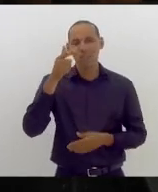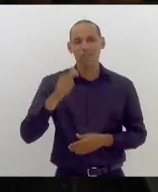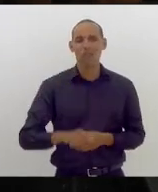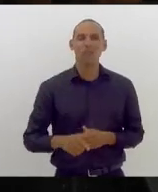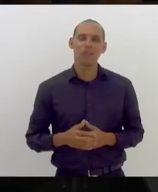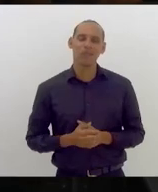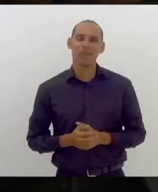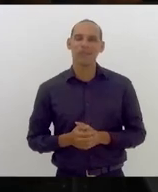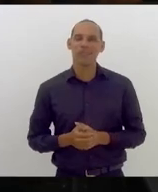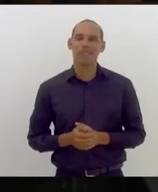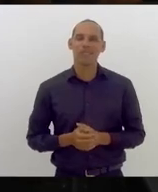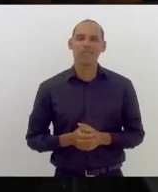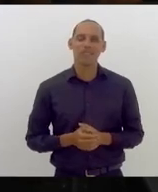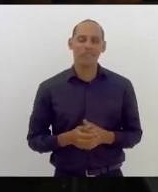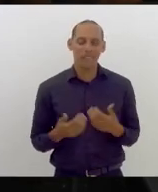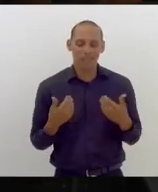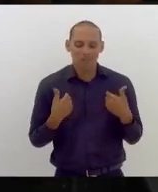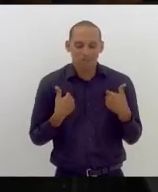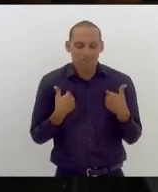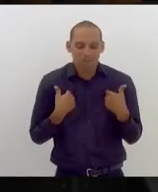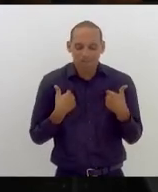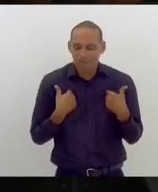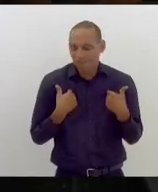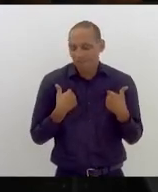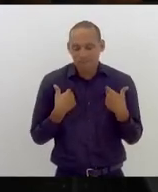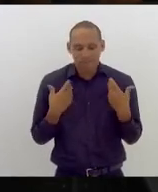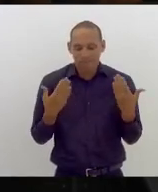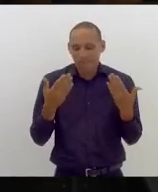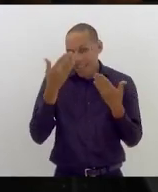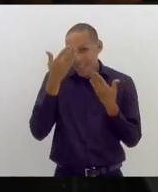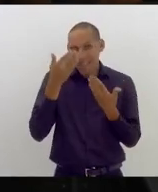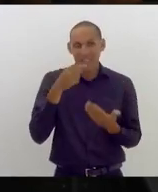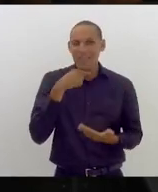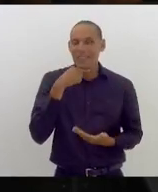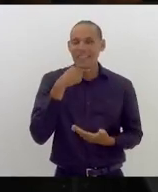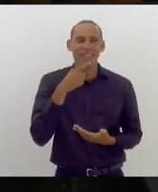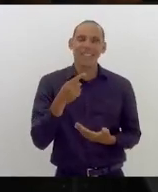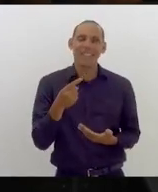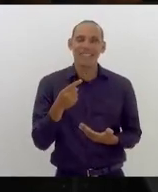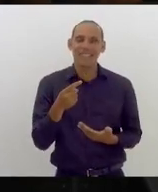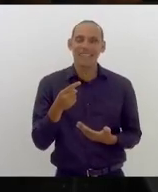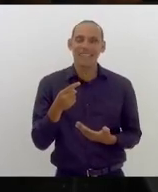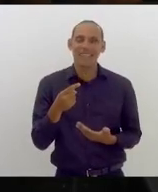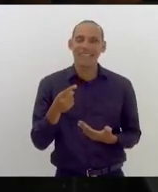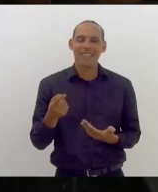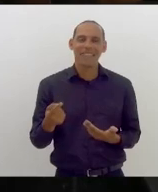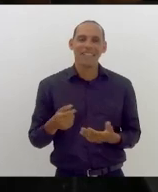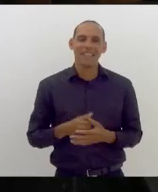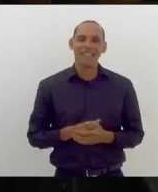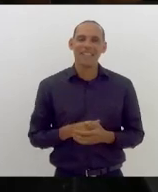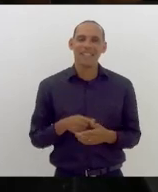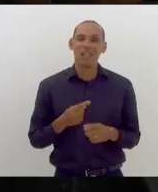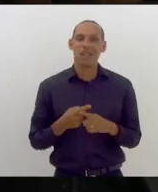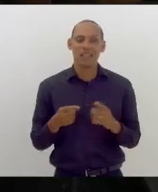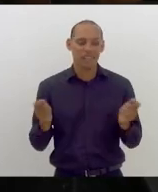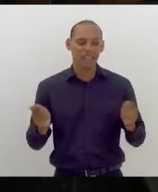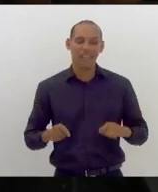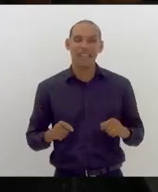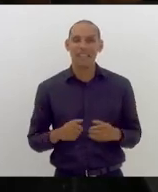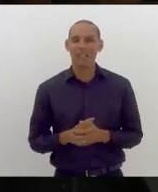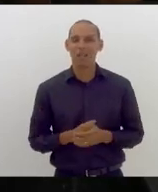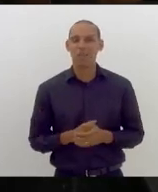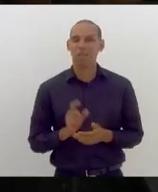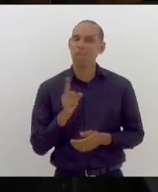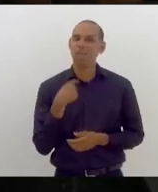vez, não tenho realmente como te agradecer fundamentalmente por essa possibilidade